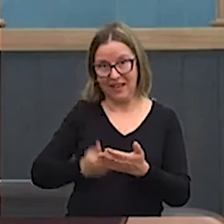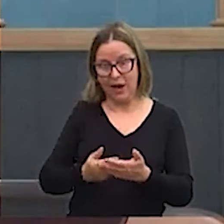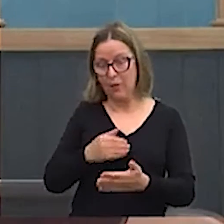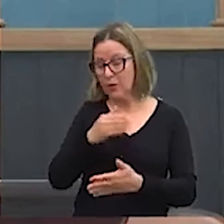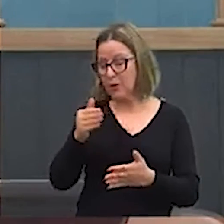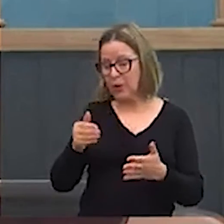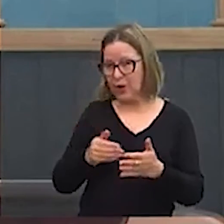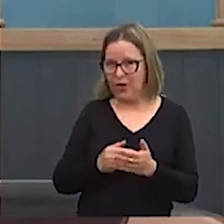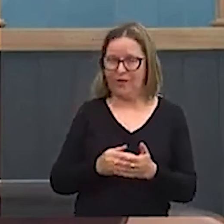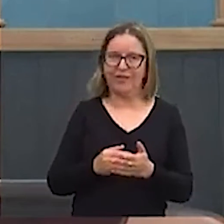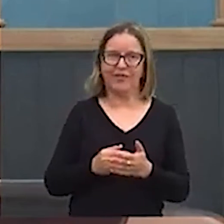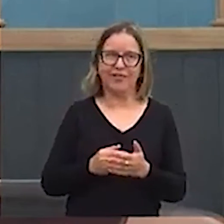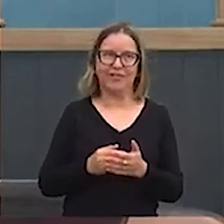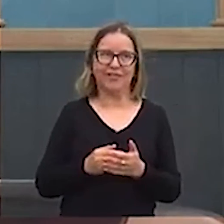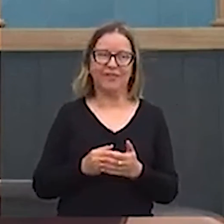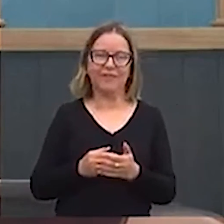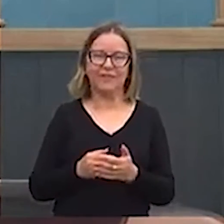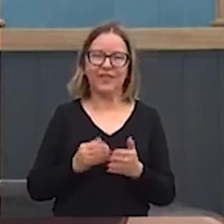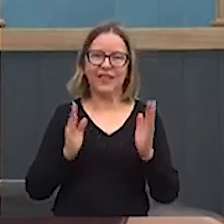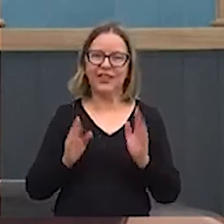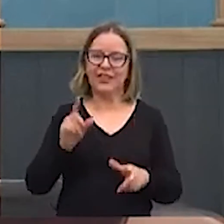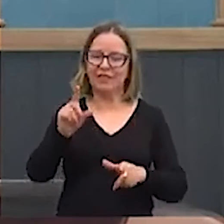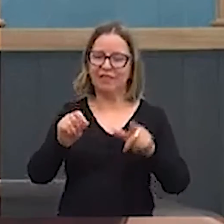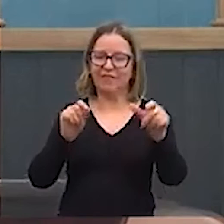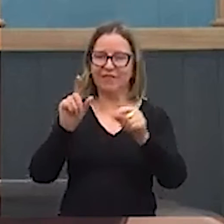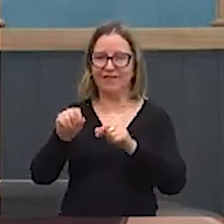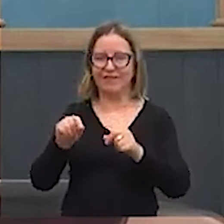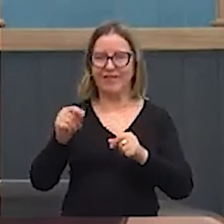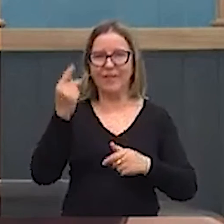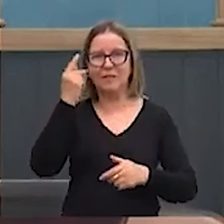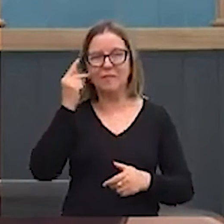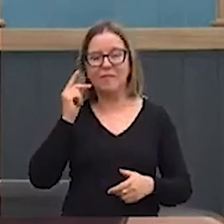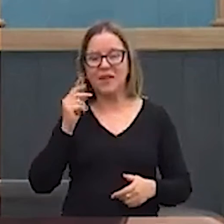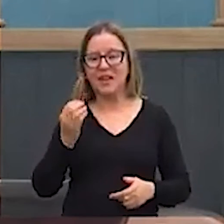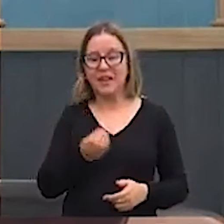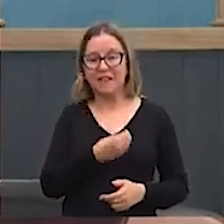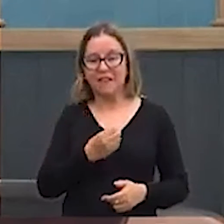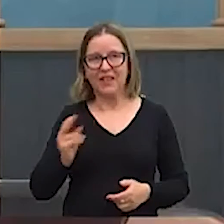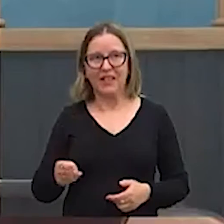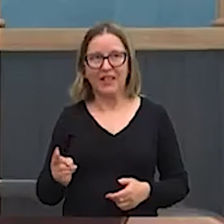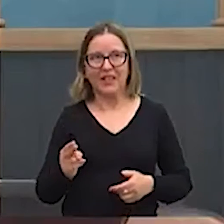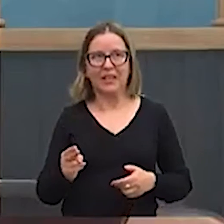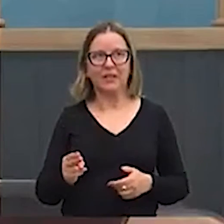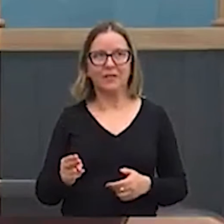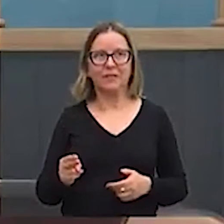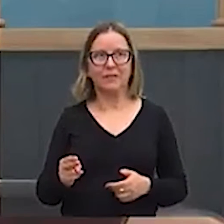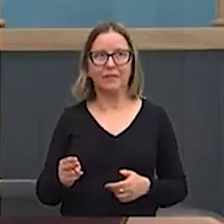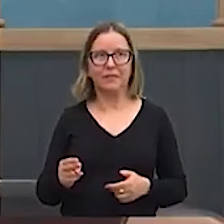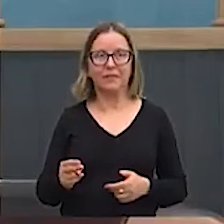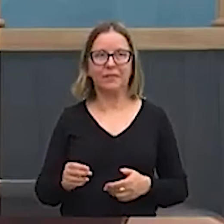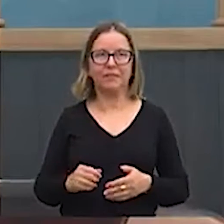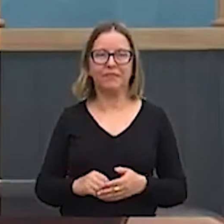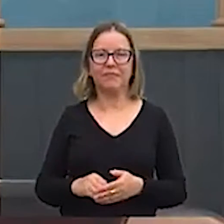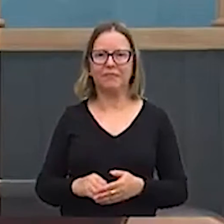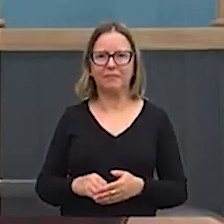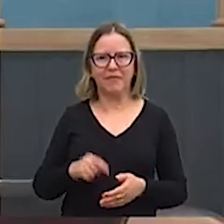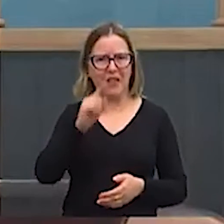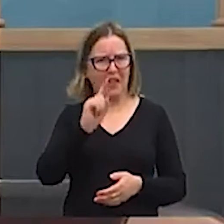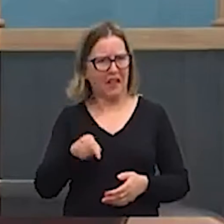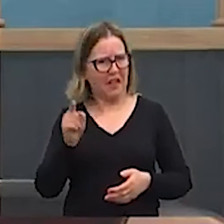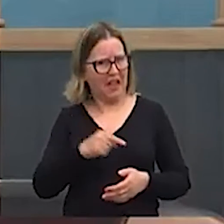creram todos os que haviam sido designados para a vida eterna. risca esse versículo da Bíblia.